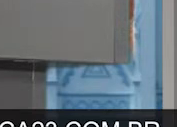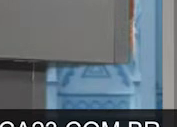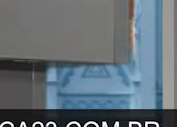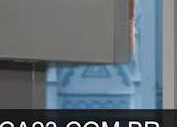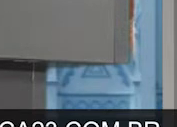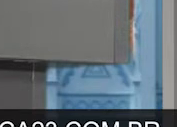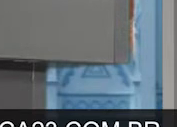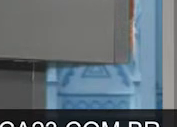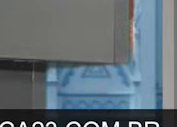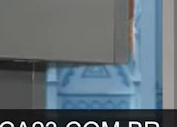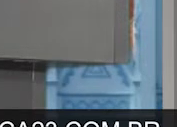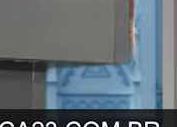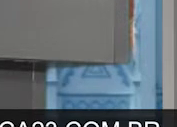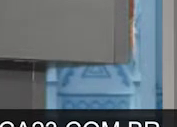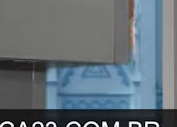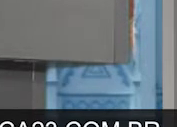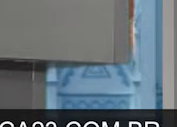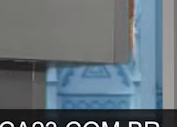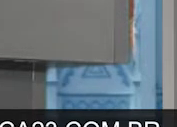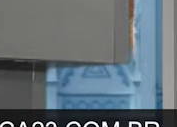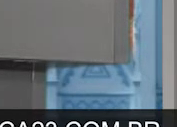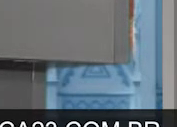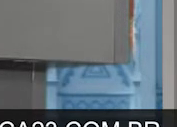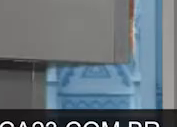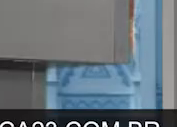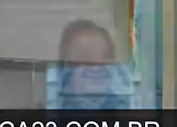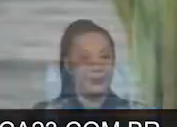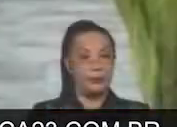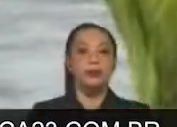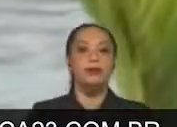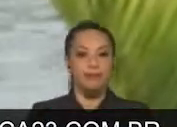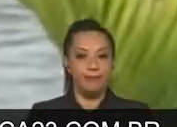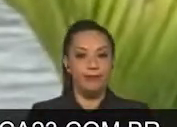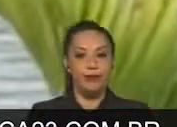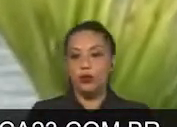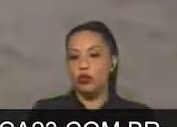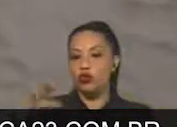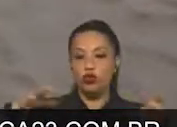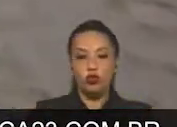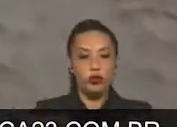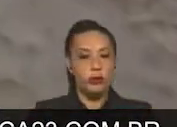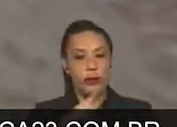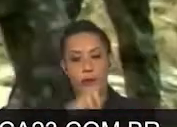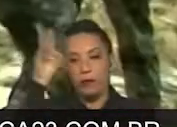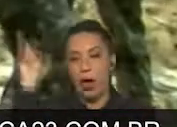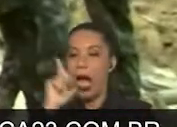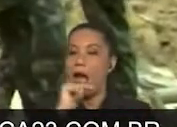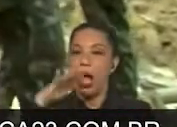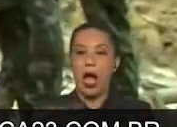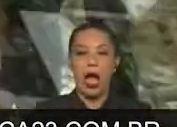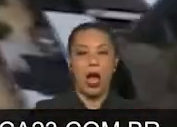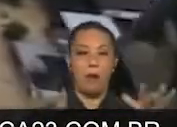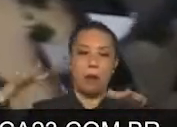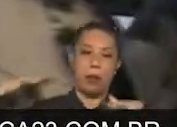começam também trazendo problemas. Vamos acompanhar essa reportagem. Chuvas fortes, alagamentos,